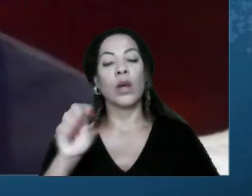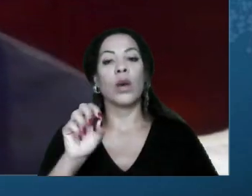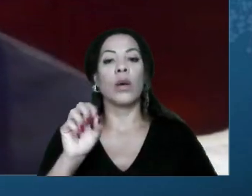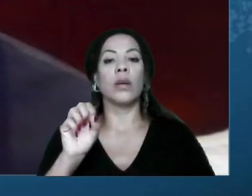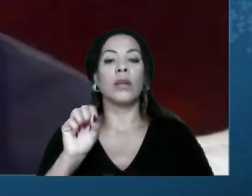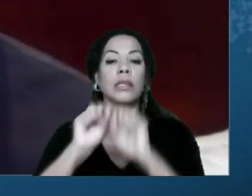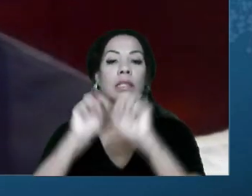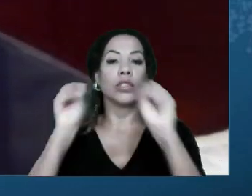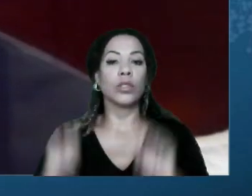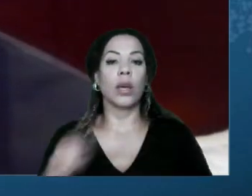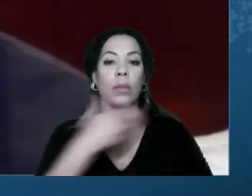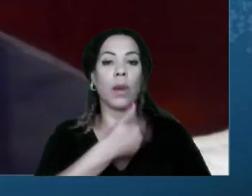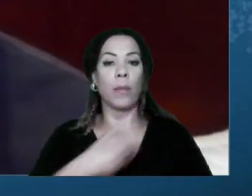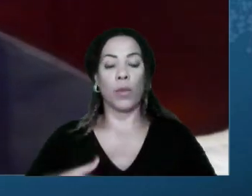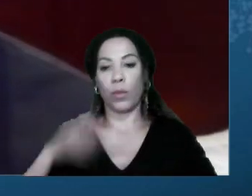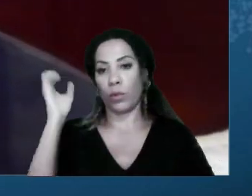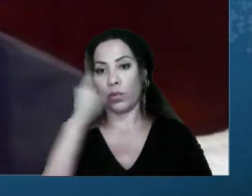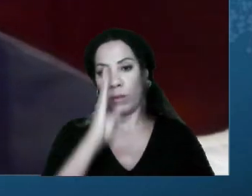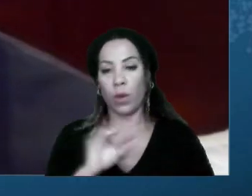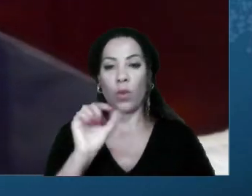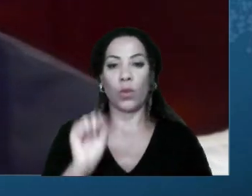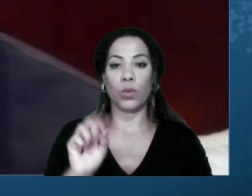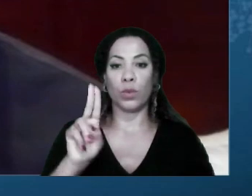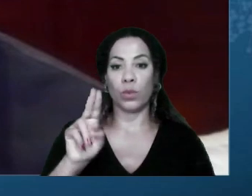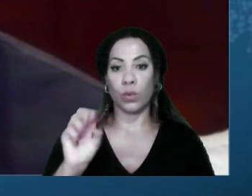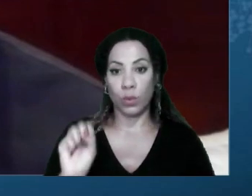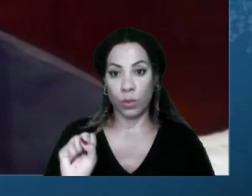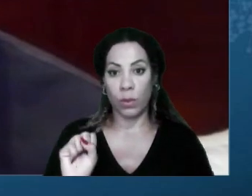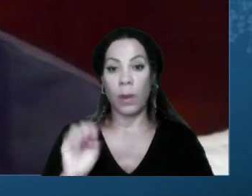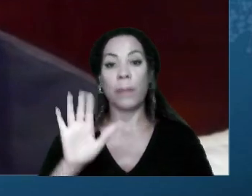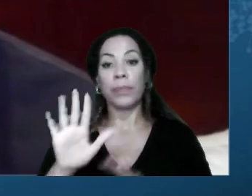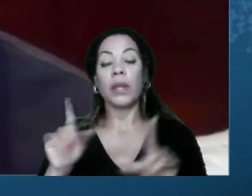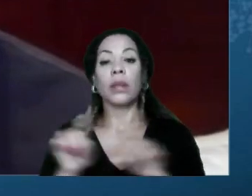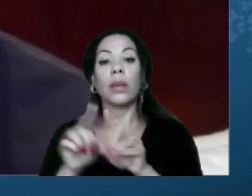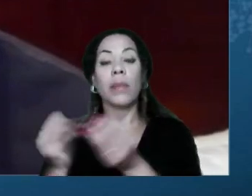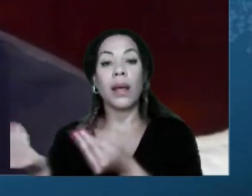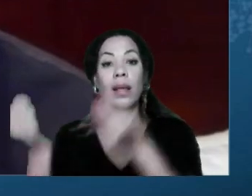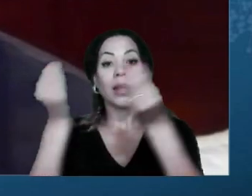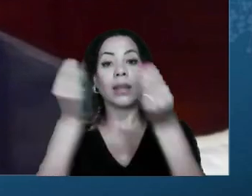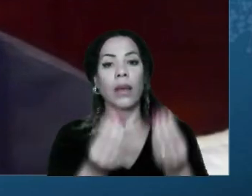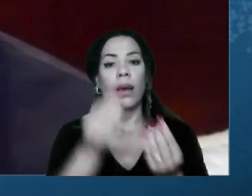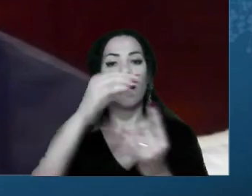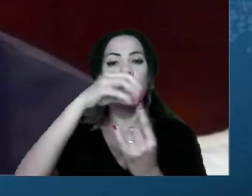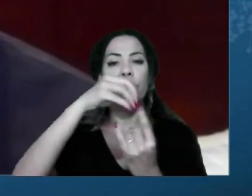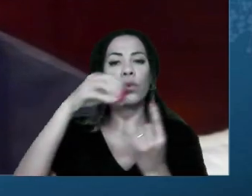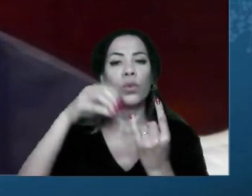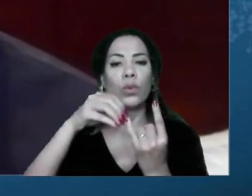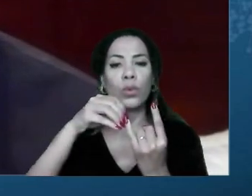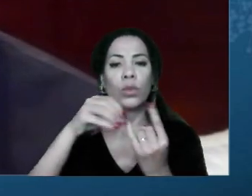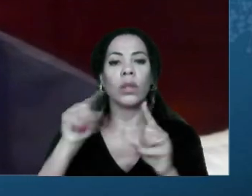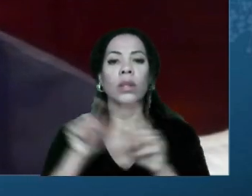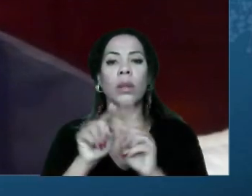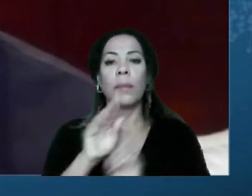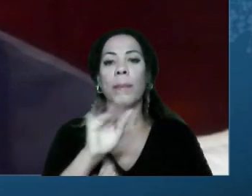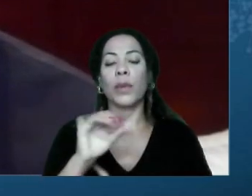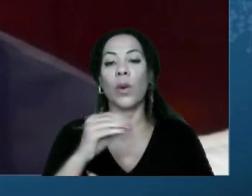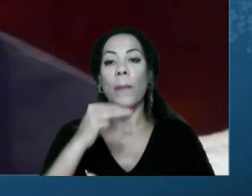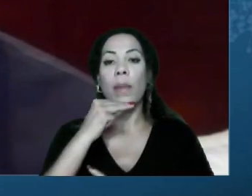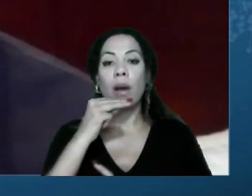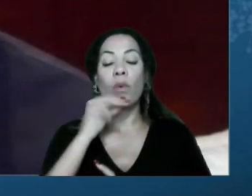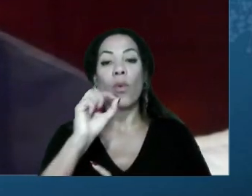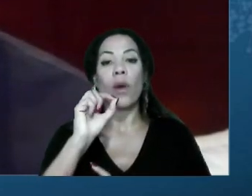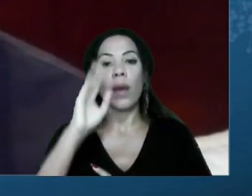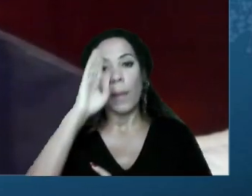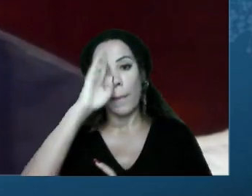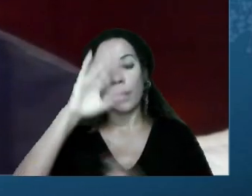mas também para trazer para Fiocruz e Biomanguinhos um papel tão importante a ser desempenhado no nível global. É a